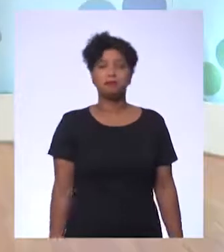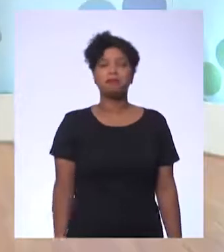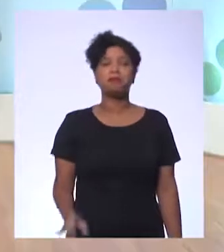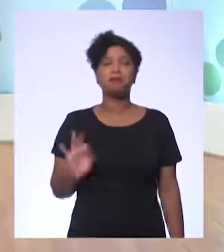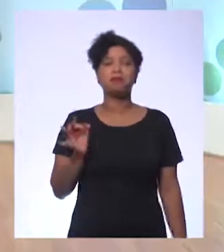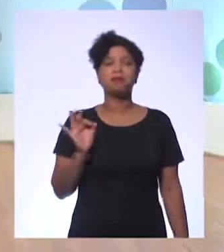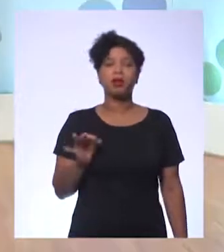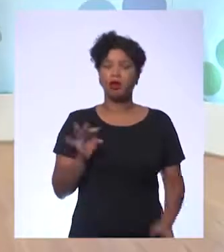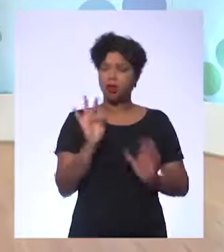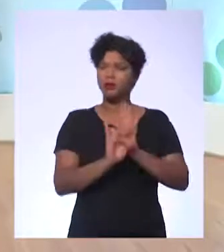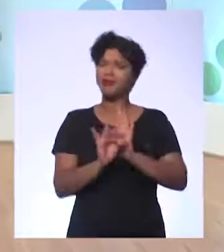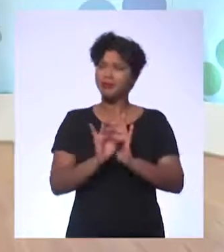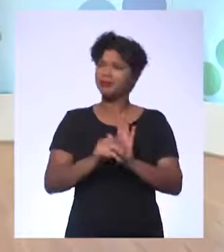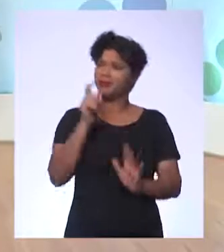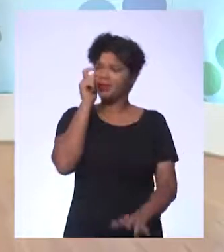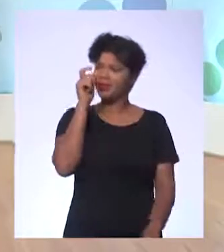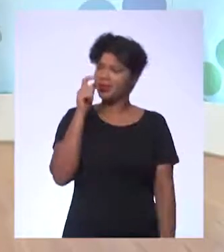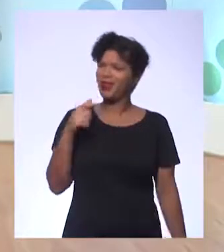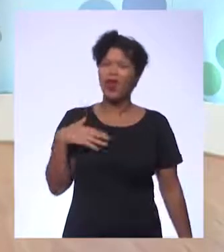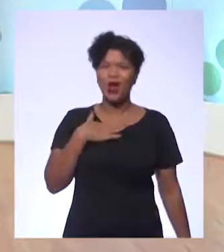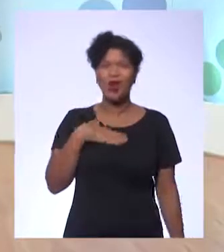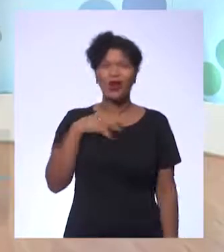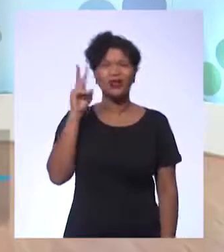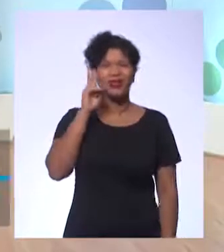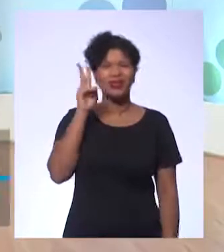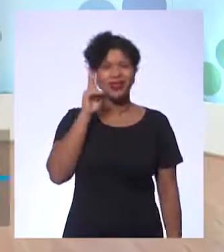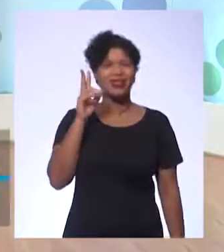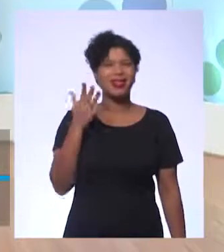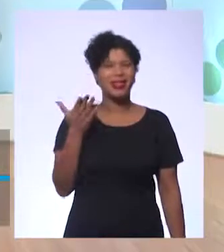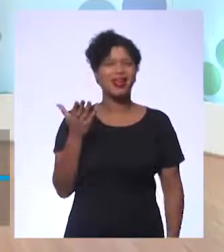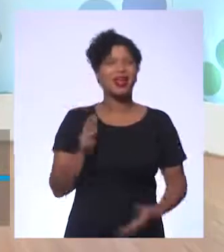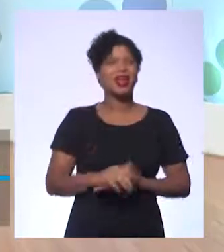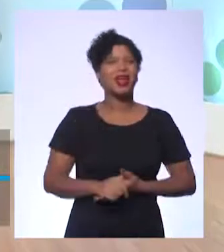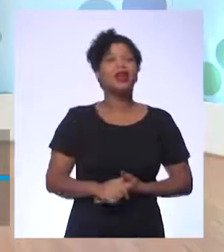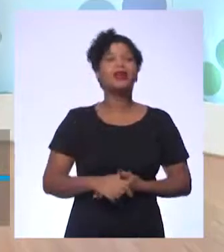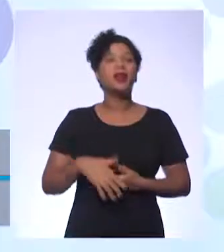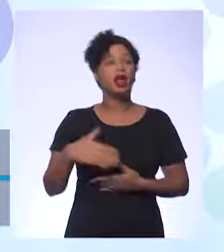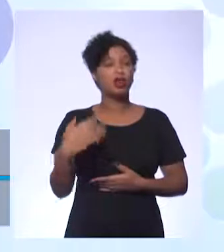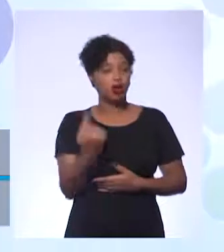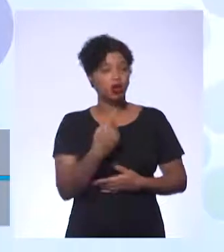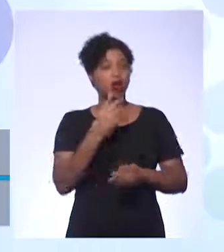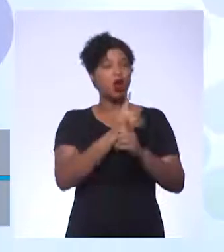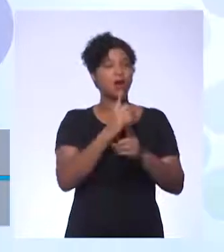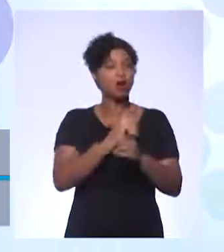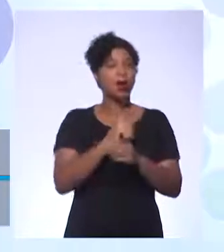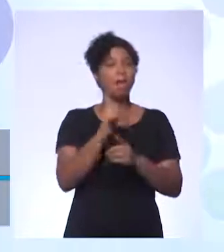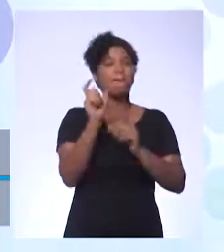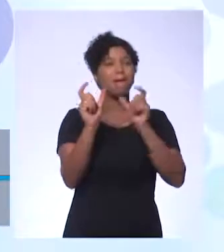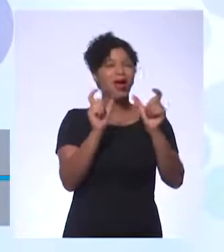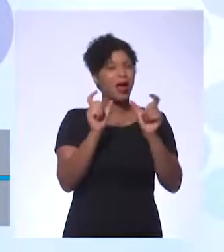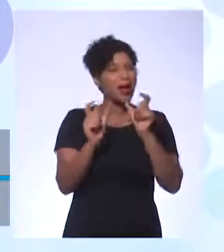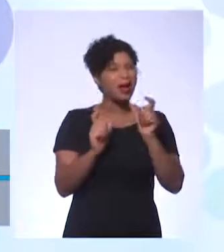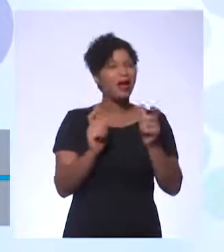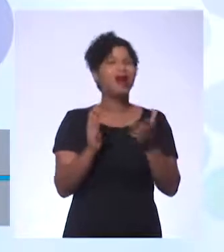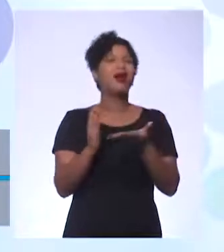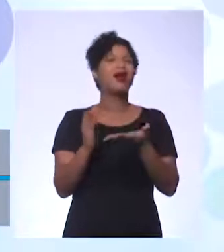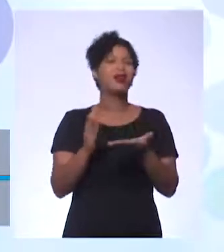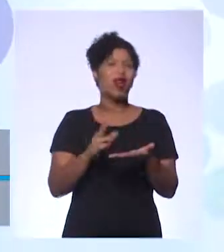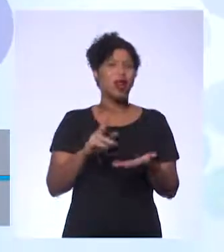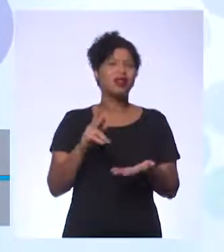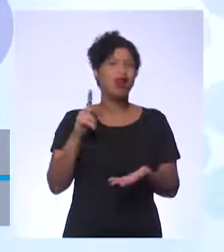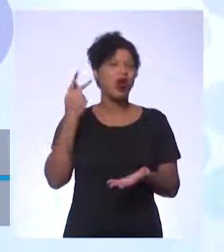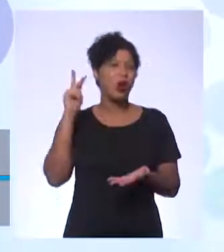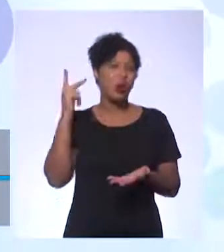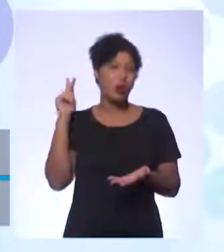Ok. Trecho interessante. Essa história é maravilhosa, né? Então, aí temos também algumas palavras ainda um pouco mais fora